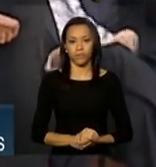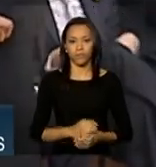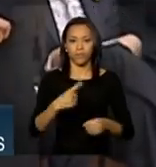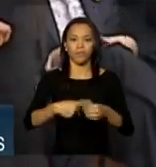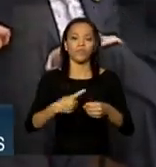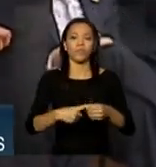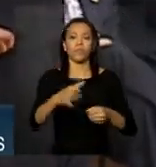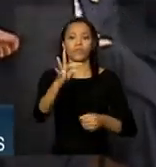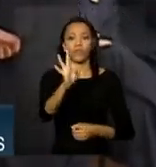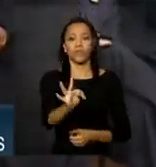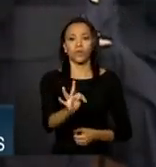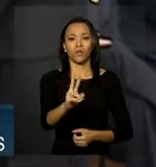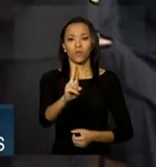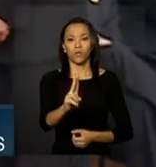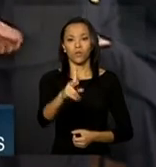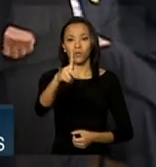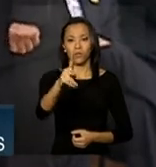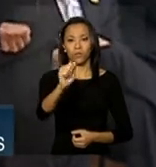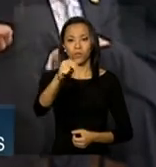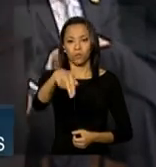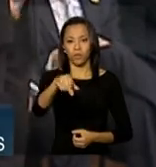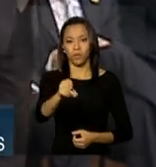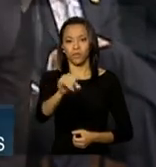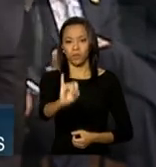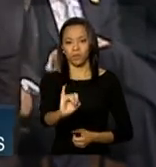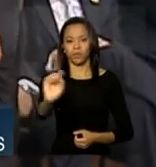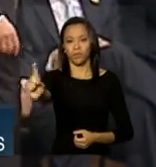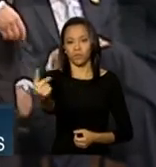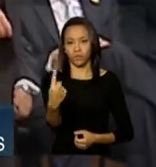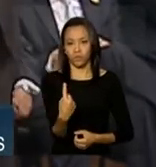Tupandi, Hélio Inácio Miller.